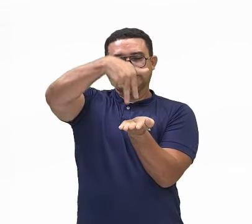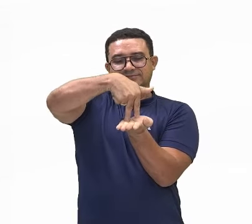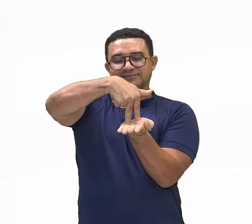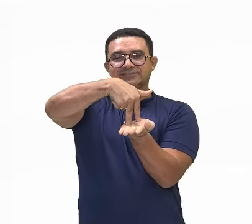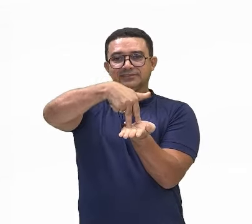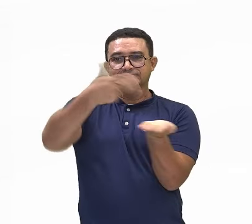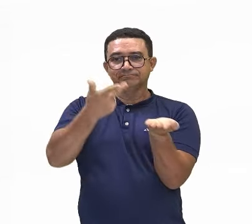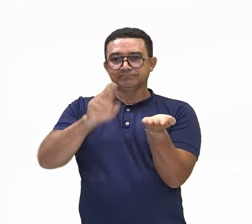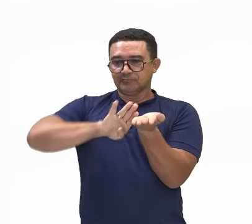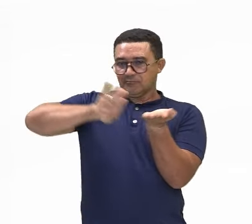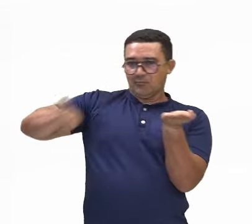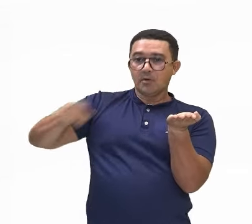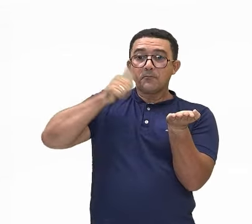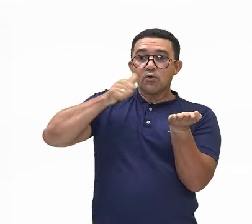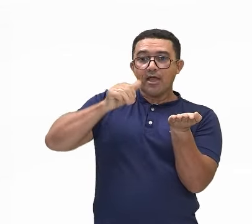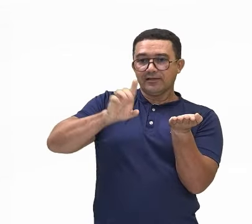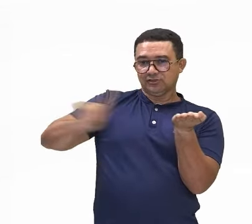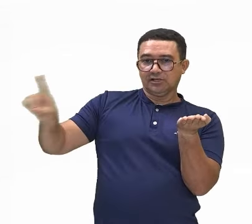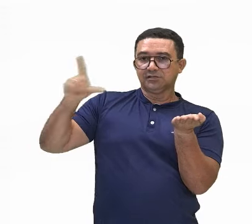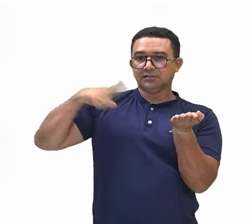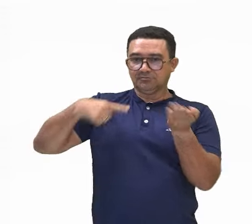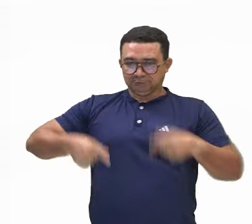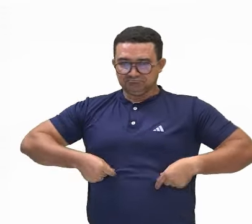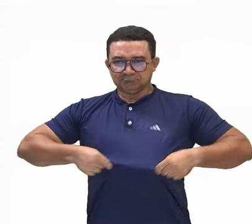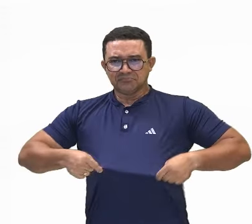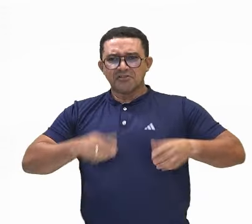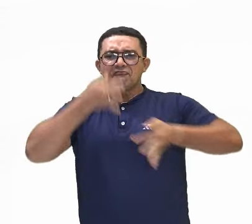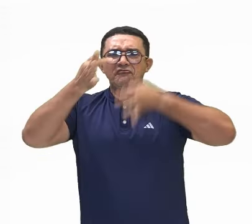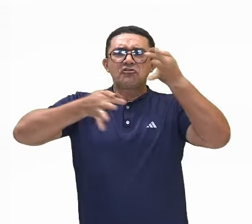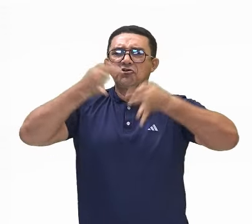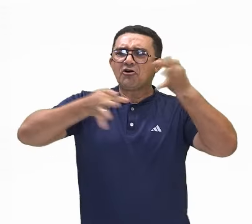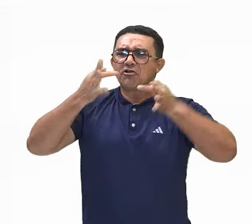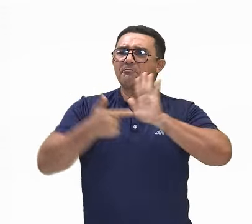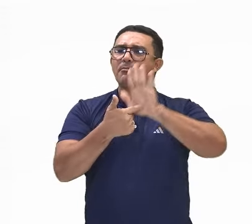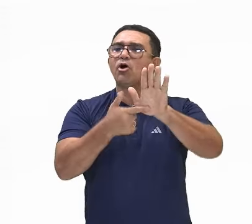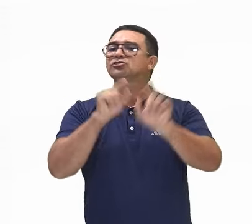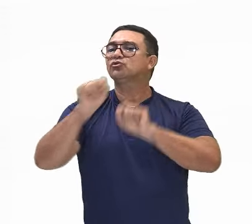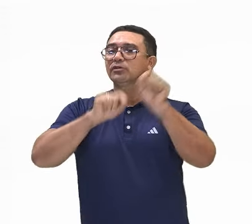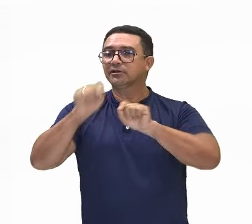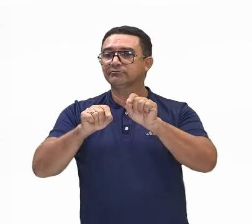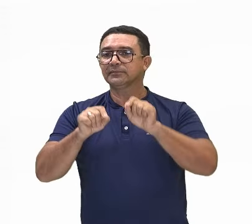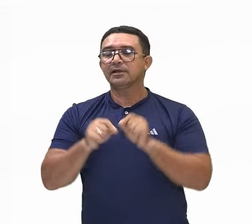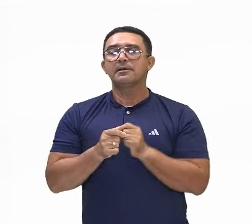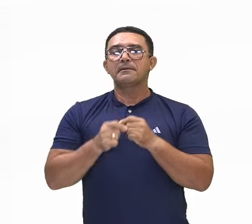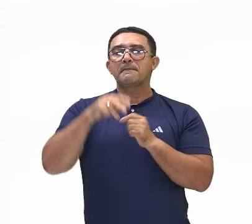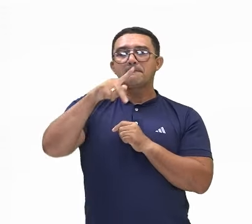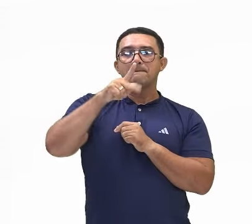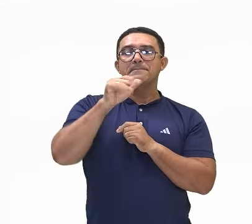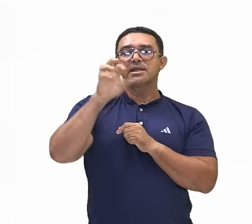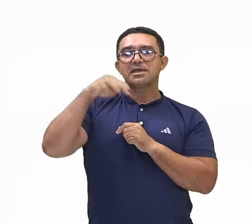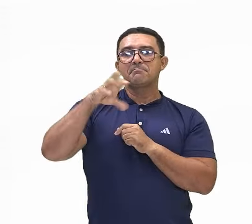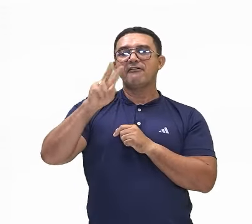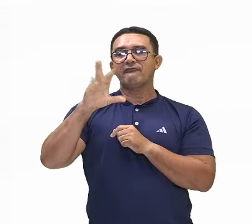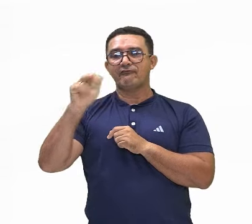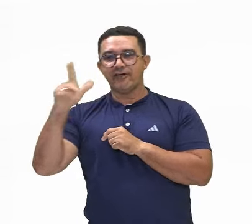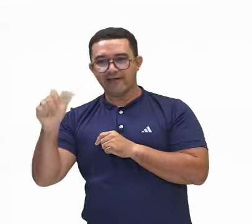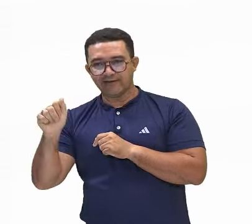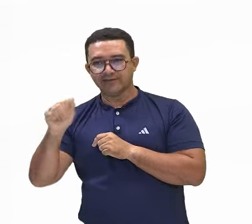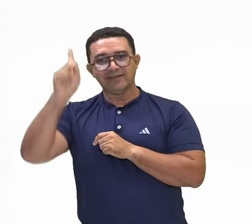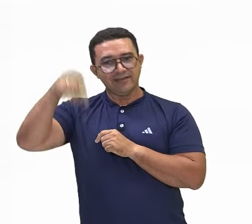mulher vestida com estampa floral, que representa a primavera, inspirada